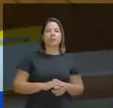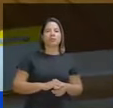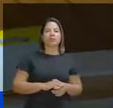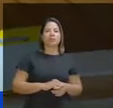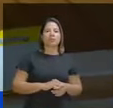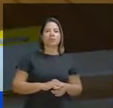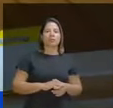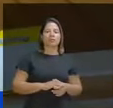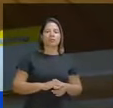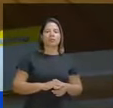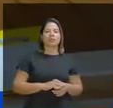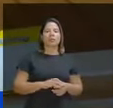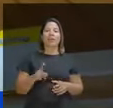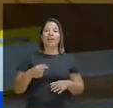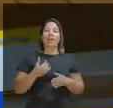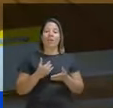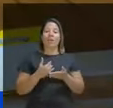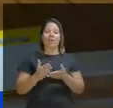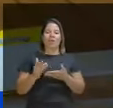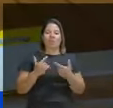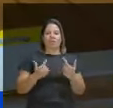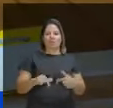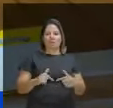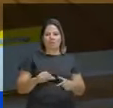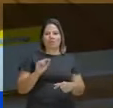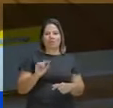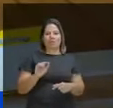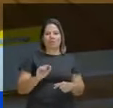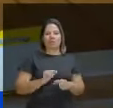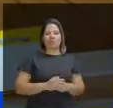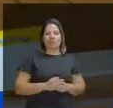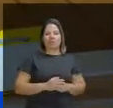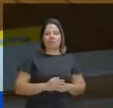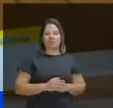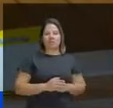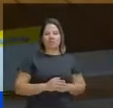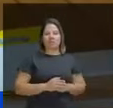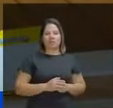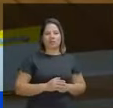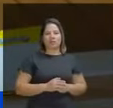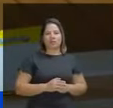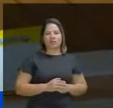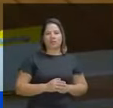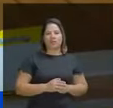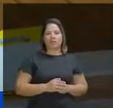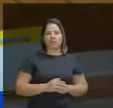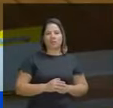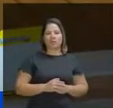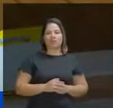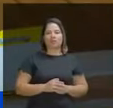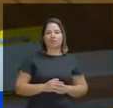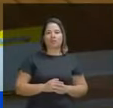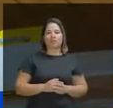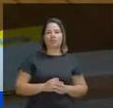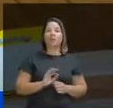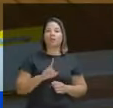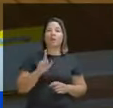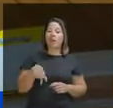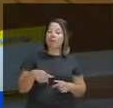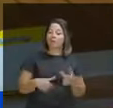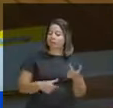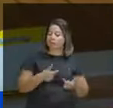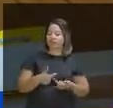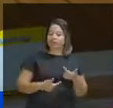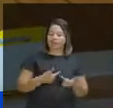efetivo. A entrada em exercício, o que caracteriza a entrada em exercício em qualquer trabalho é exatamente a prática de